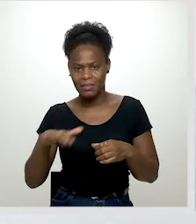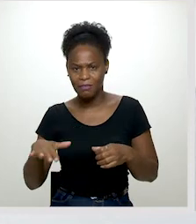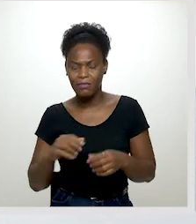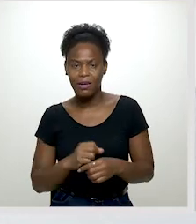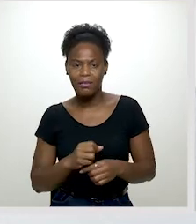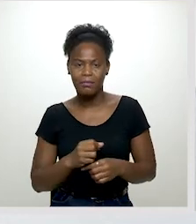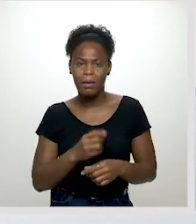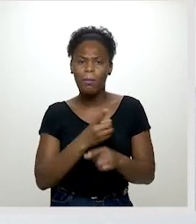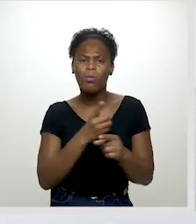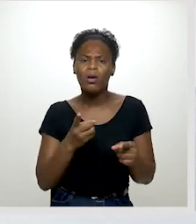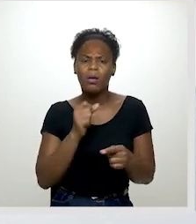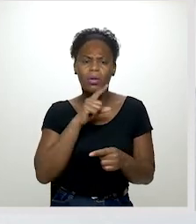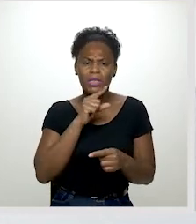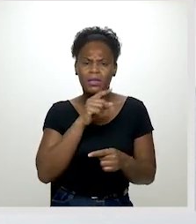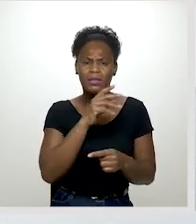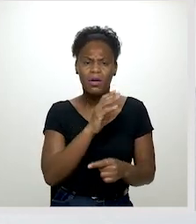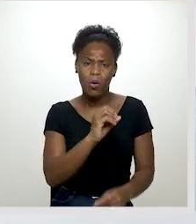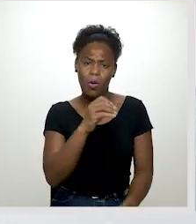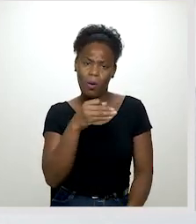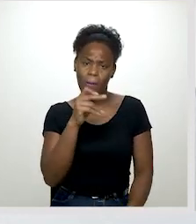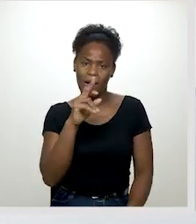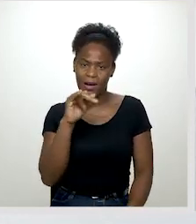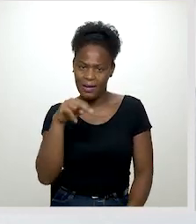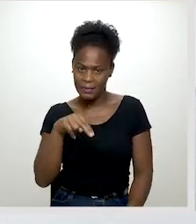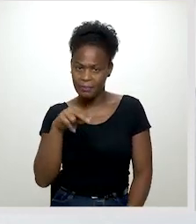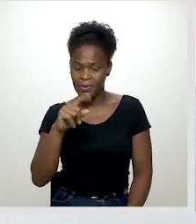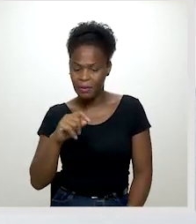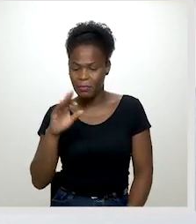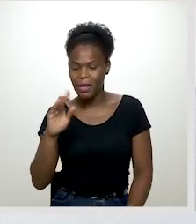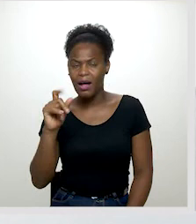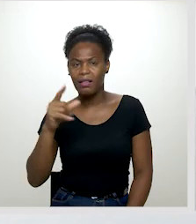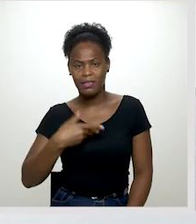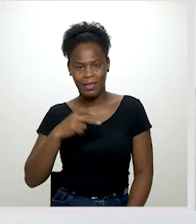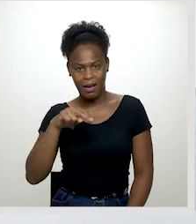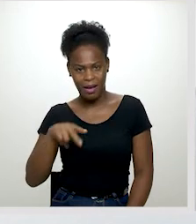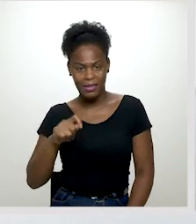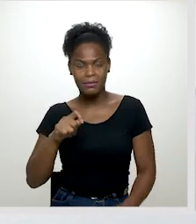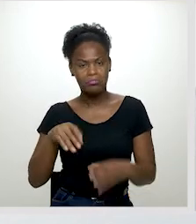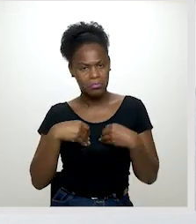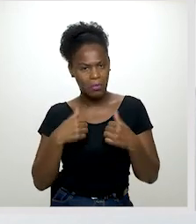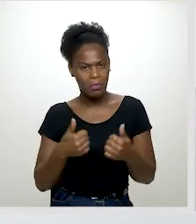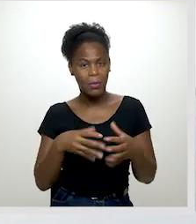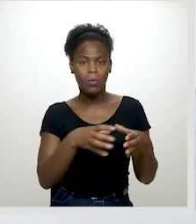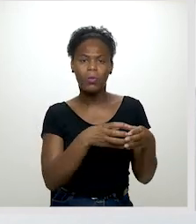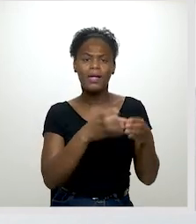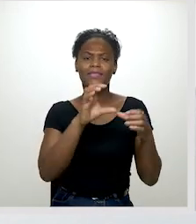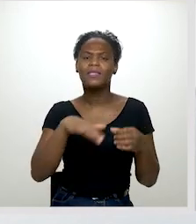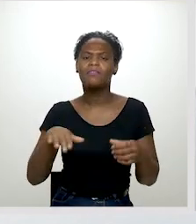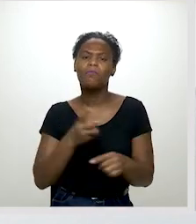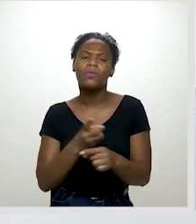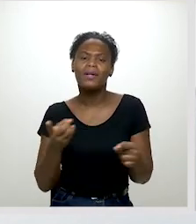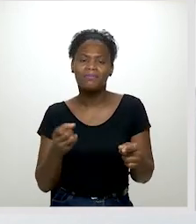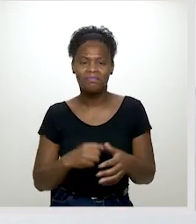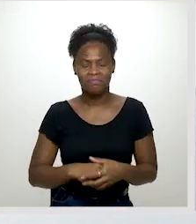Porque a hipótese do Oparin e Haldane é bem aceita na comunidade científica.